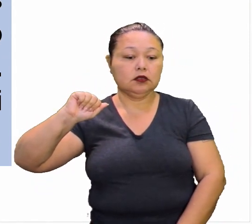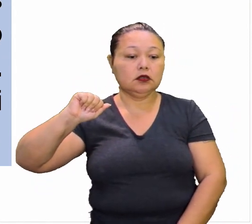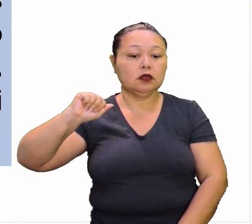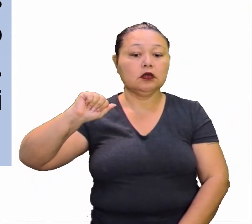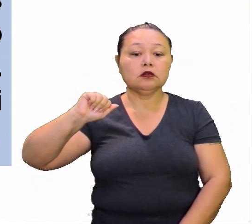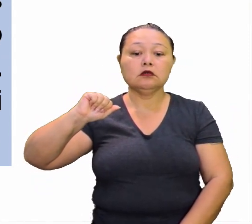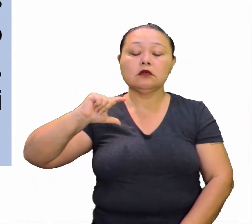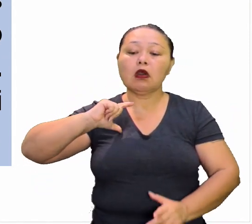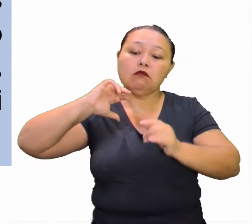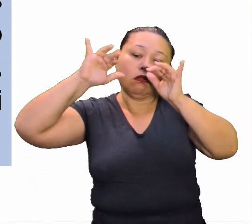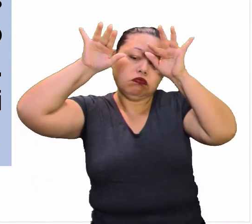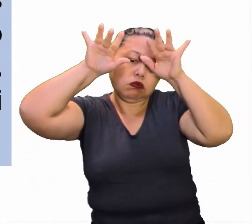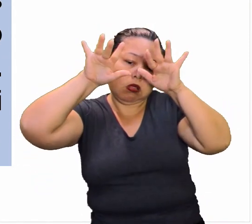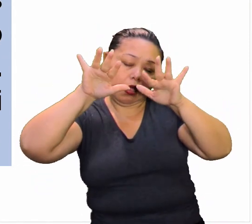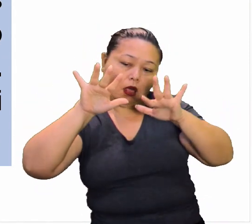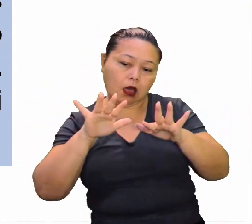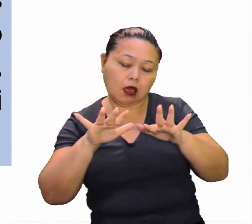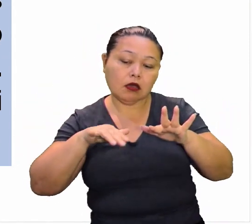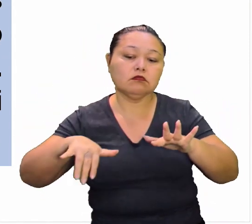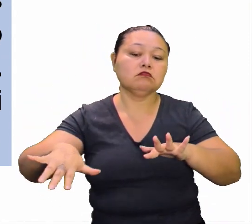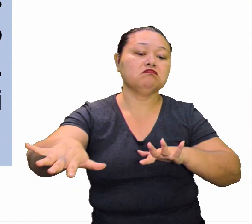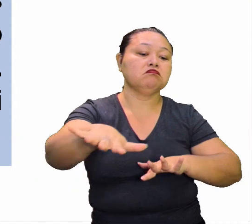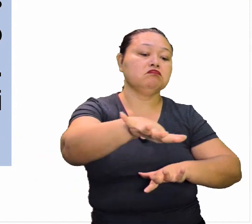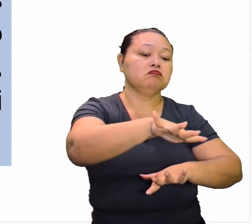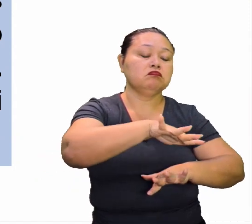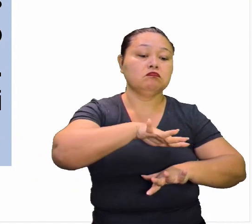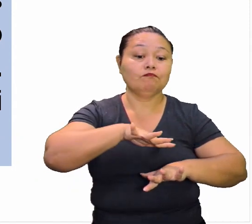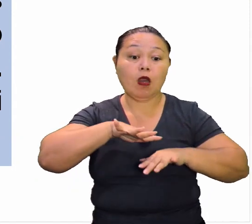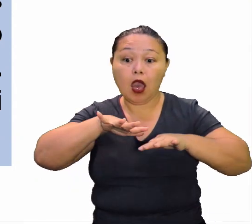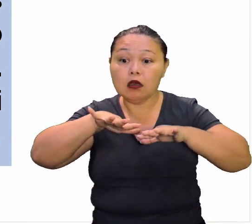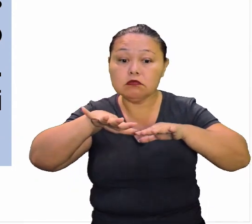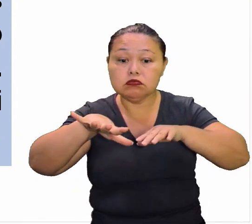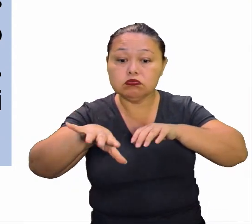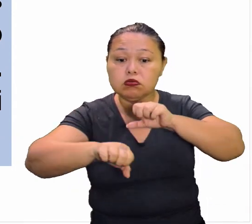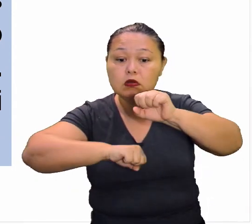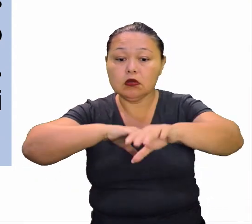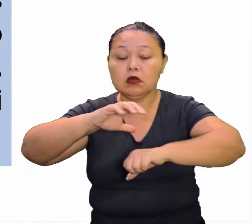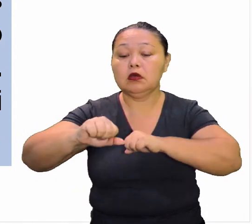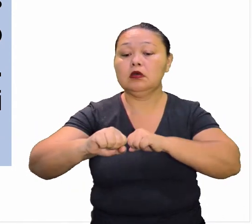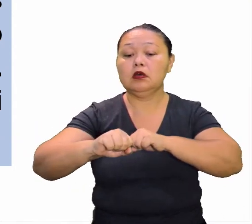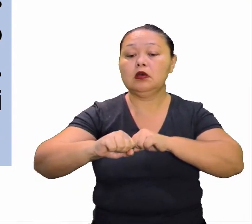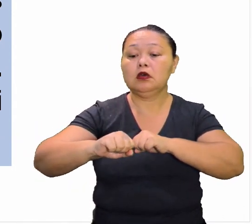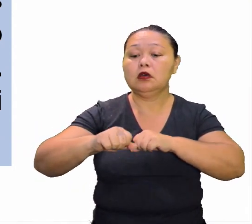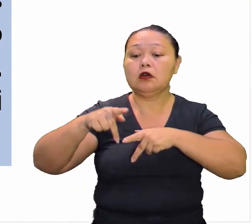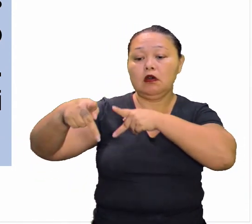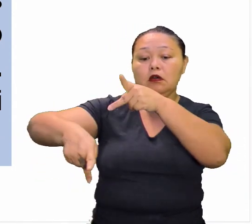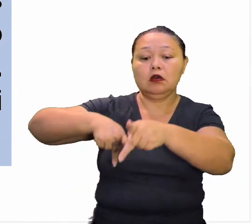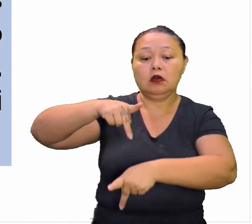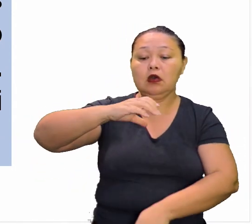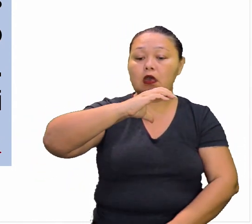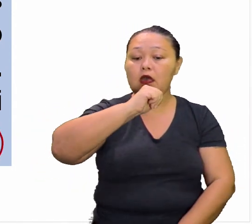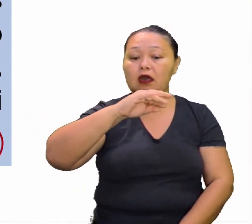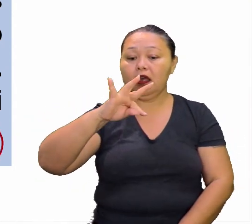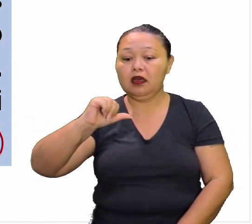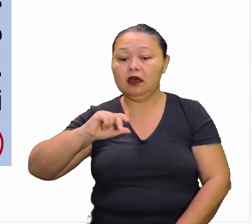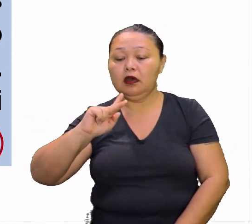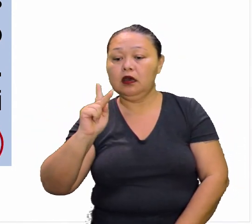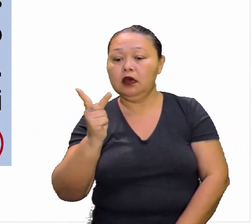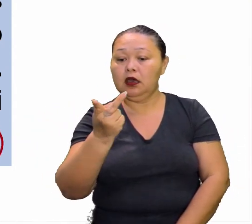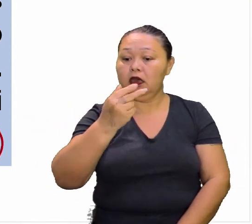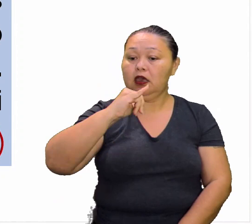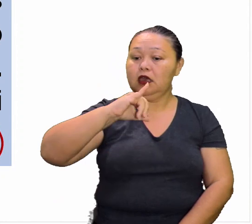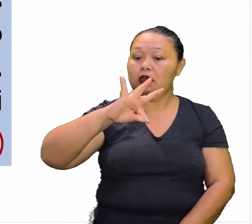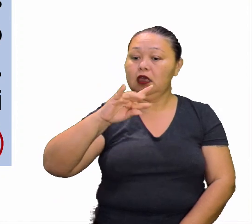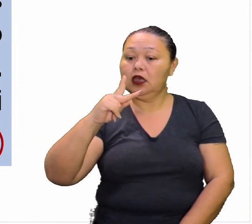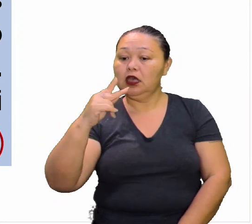Quando entraram em declínio, a região foi invadida pelos cassitas e